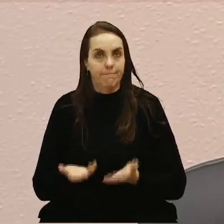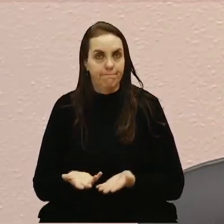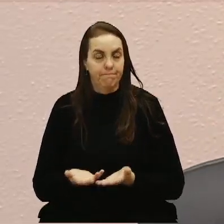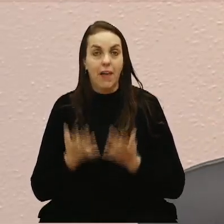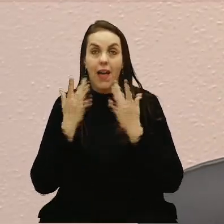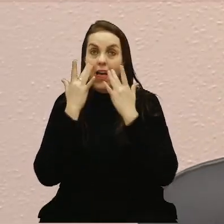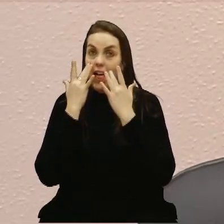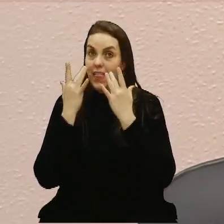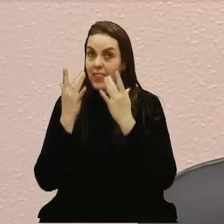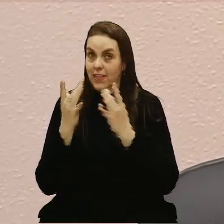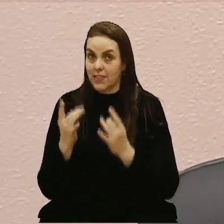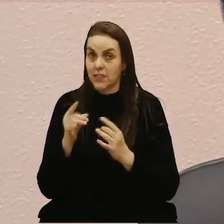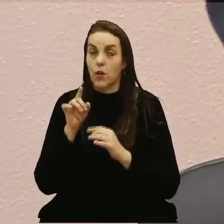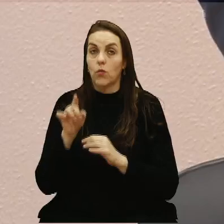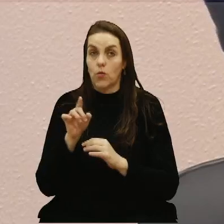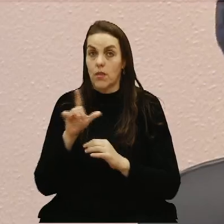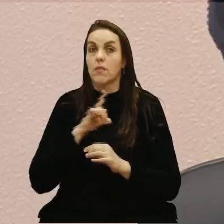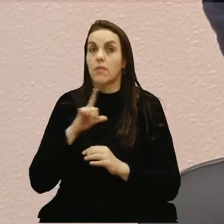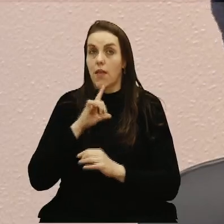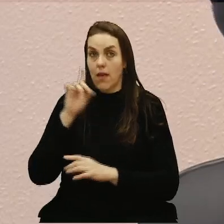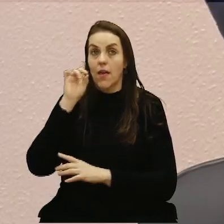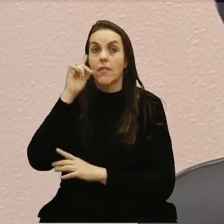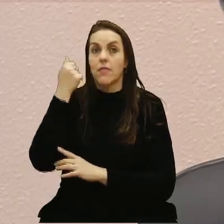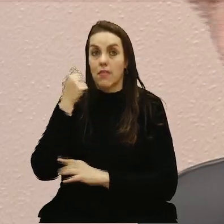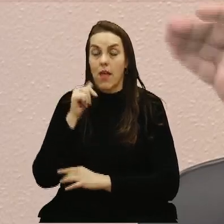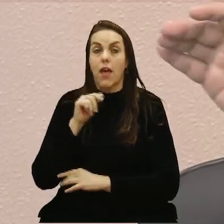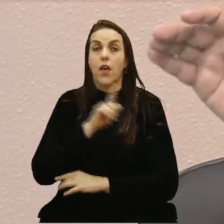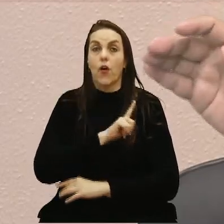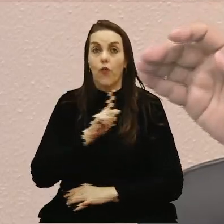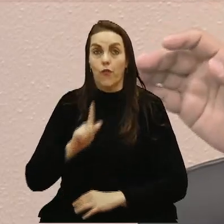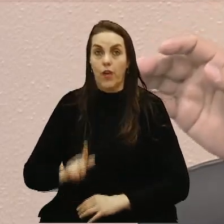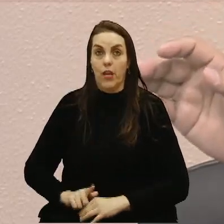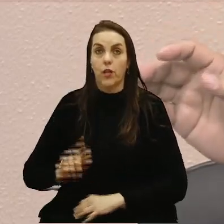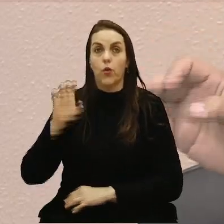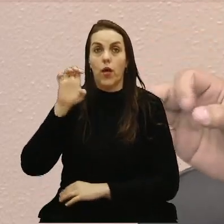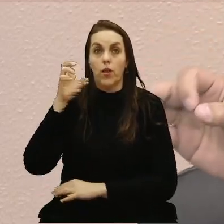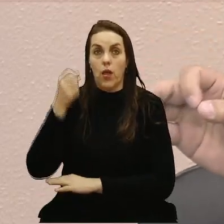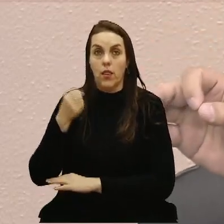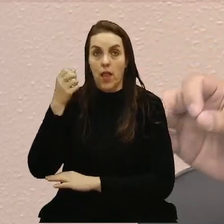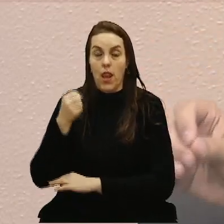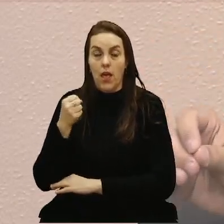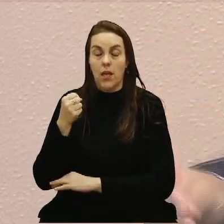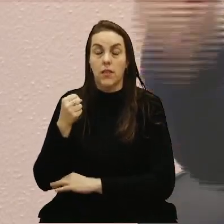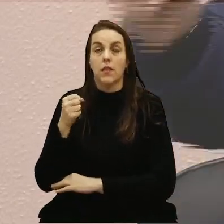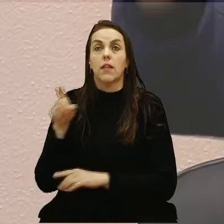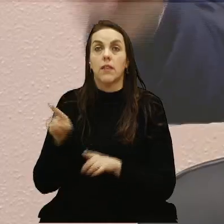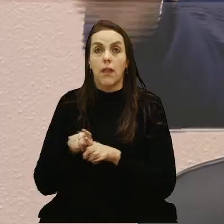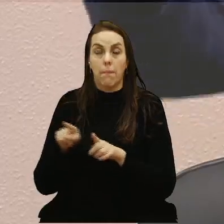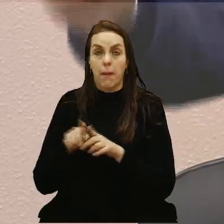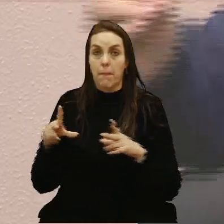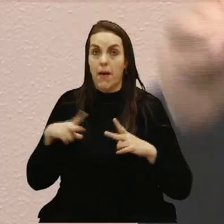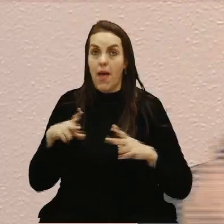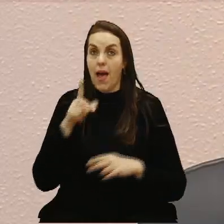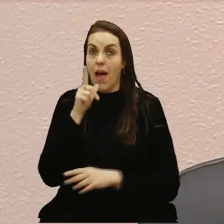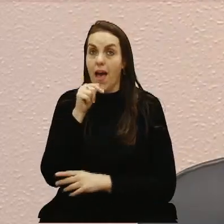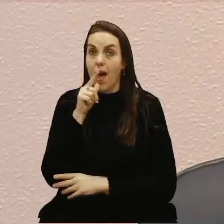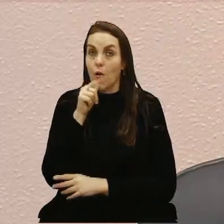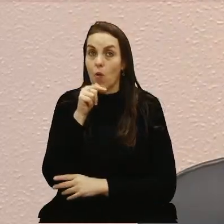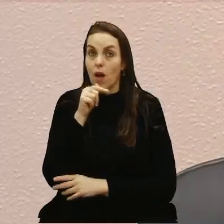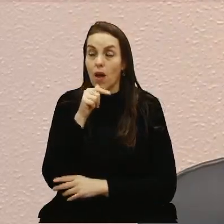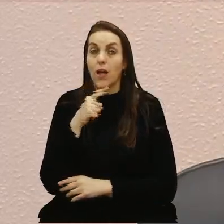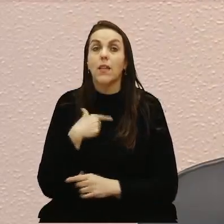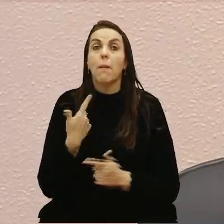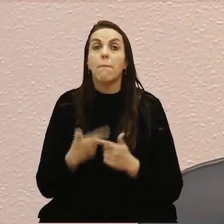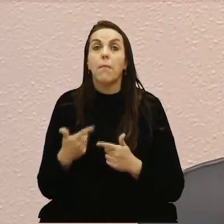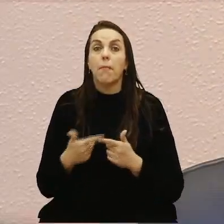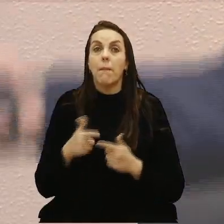um prenúncio aí da intenção do governador em falar em privatizar a água. Se nós temos um problema com a água, o que a gente